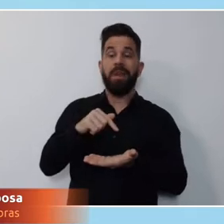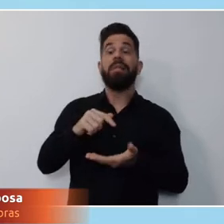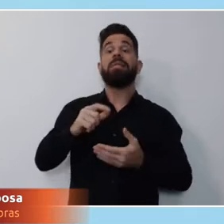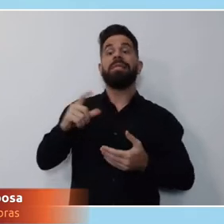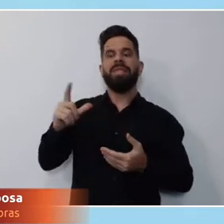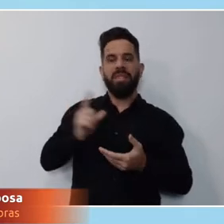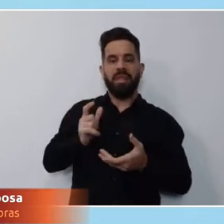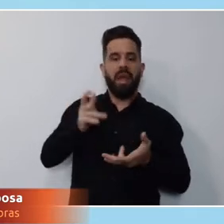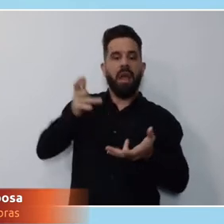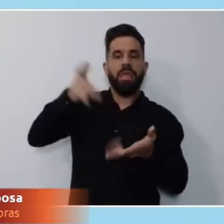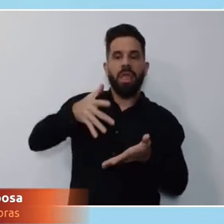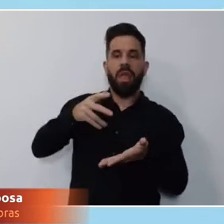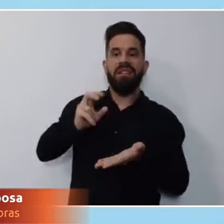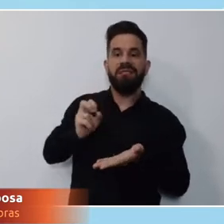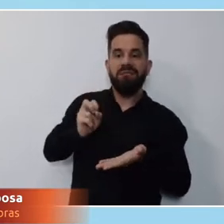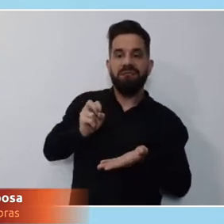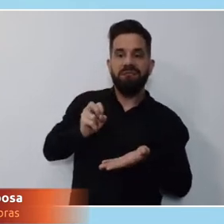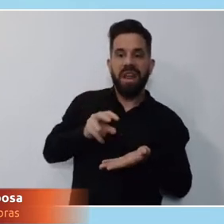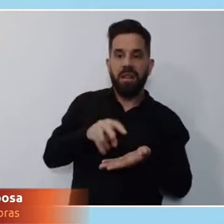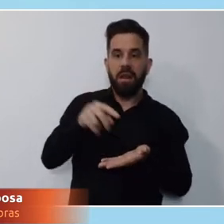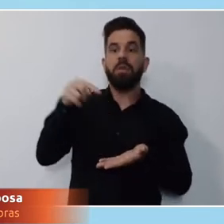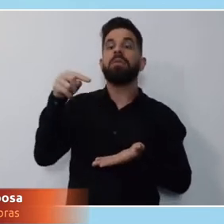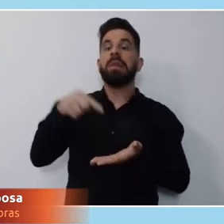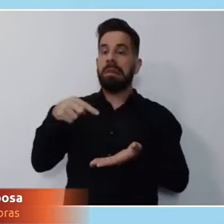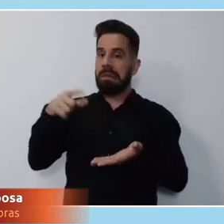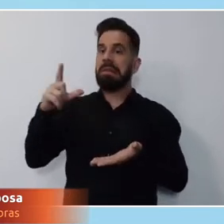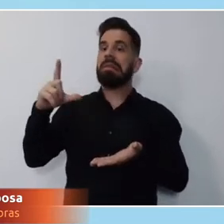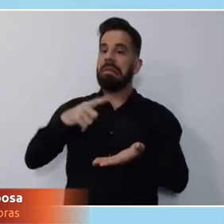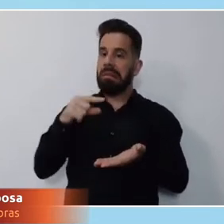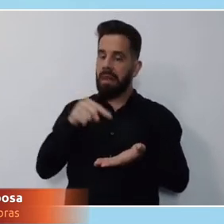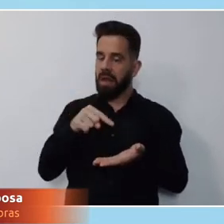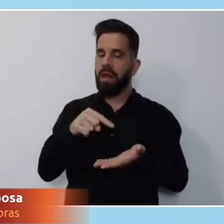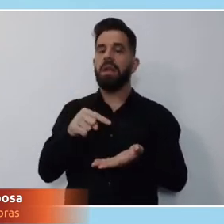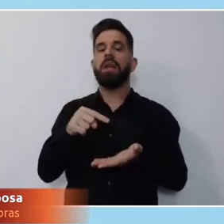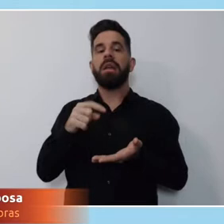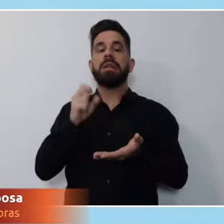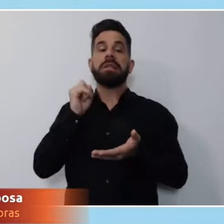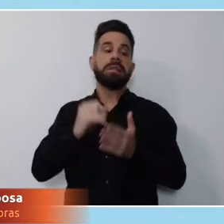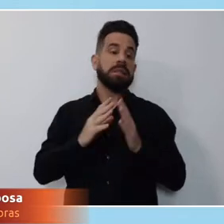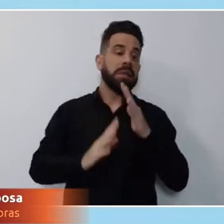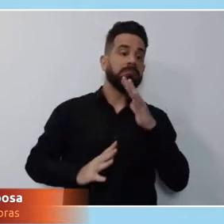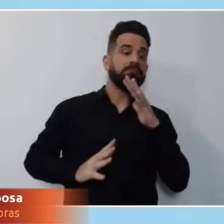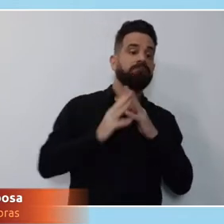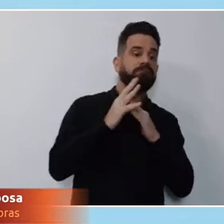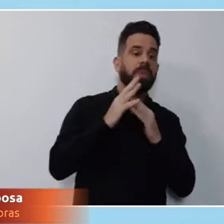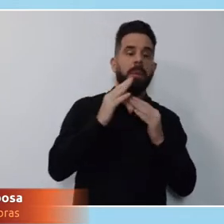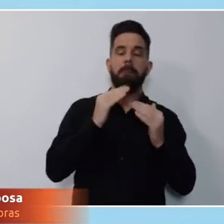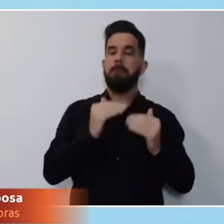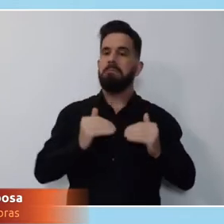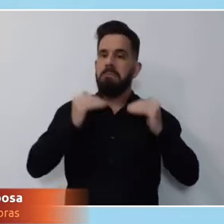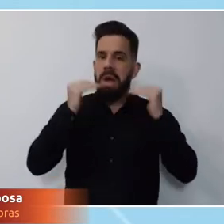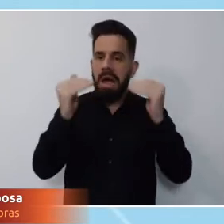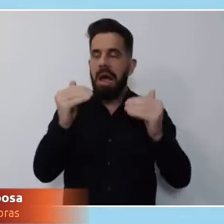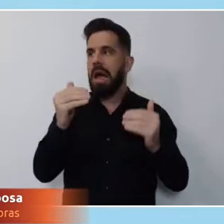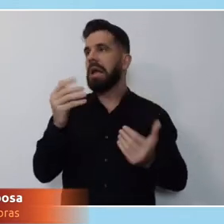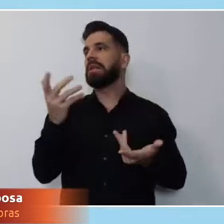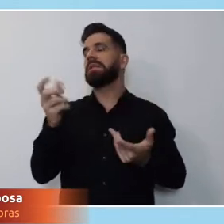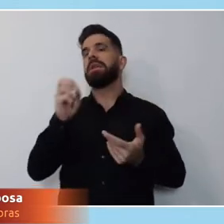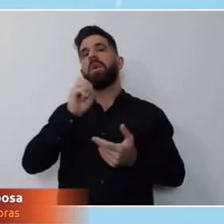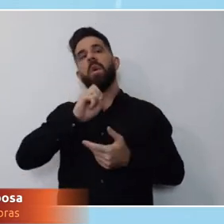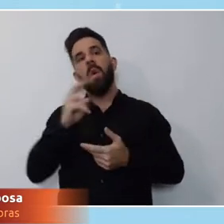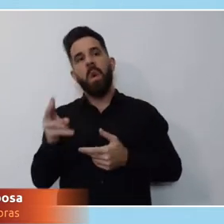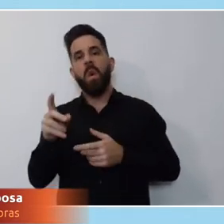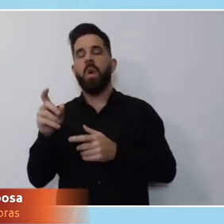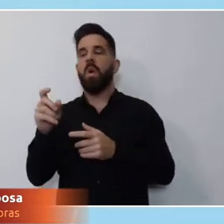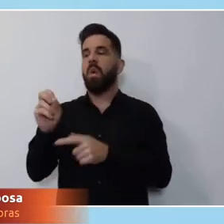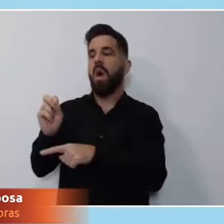programa, com um nível elevado de agrotóxicos acima do permitido, ou com agrotóxicos que são proibidos, é arriscado para a